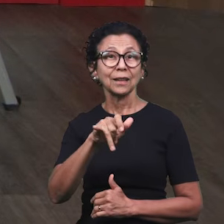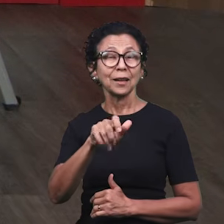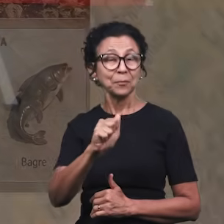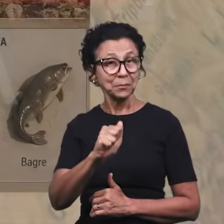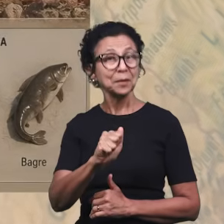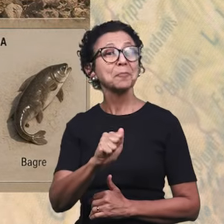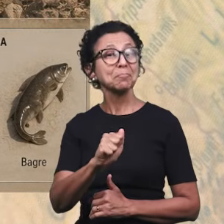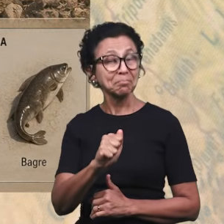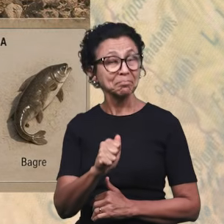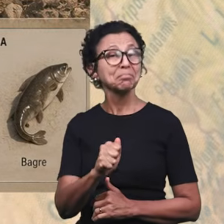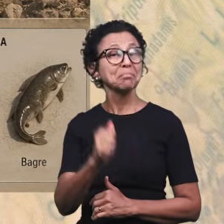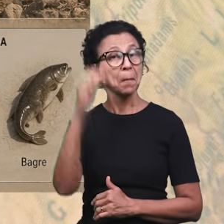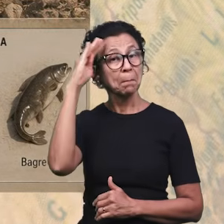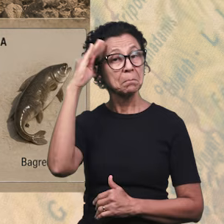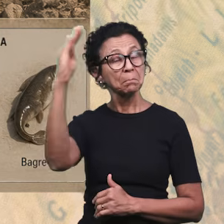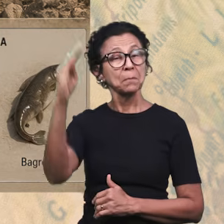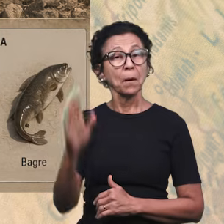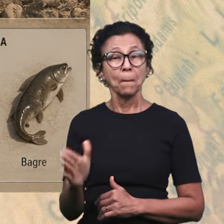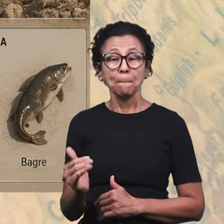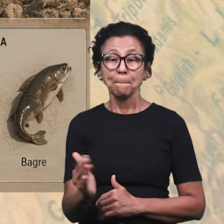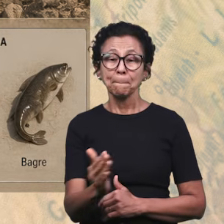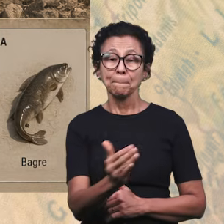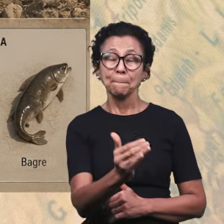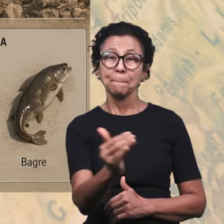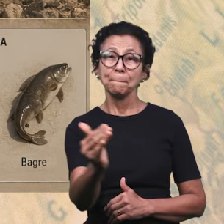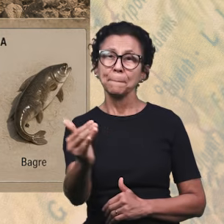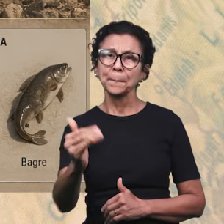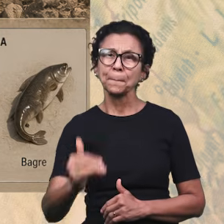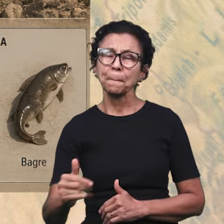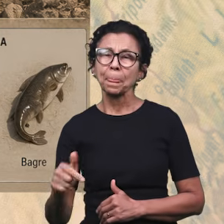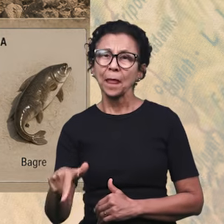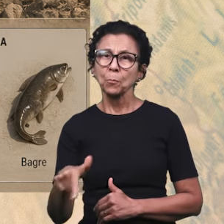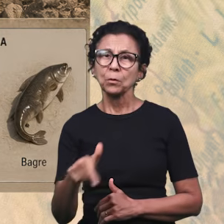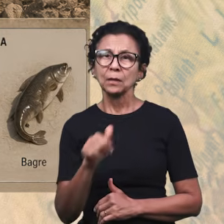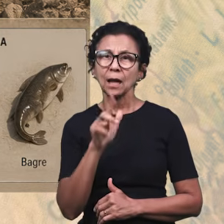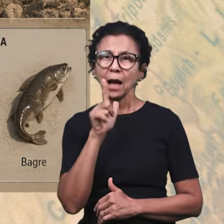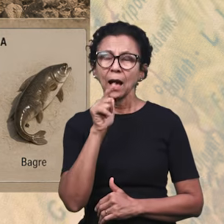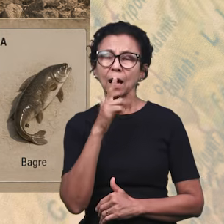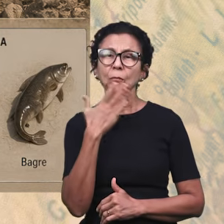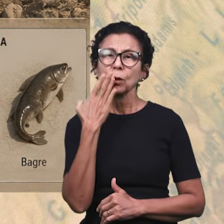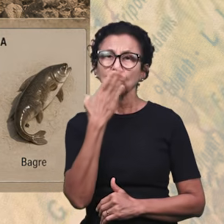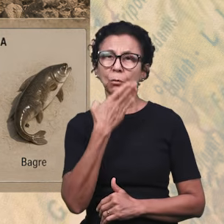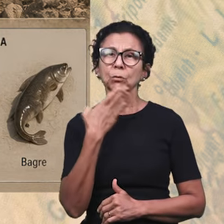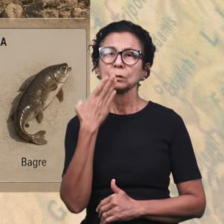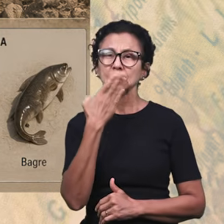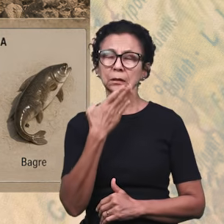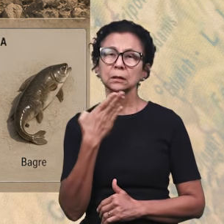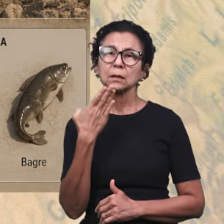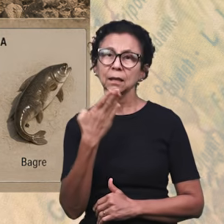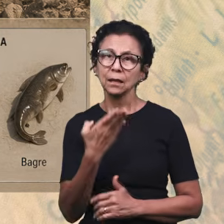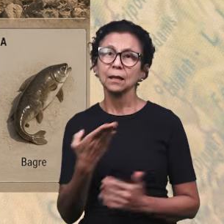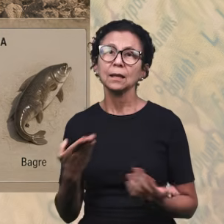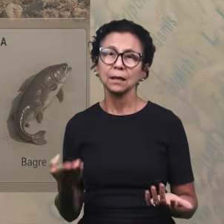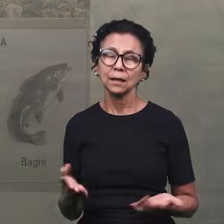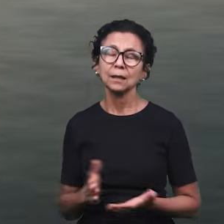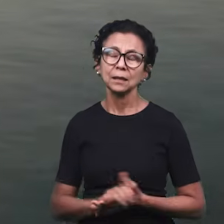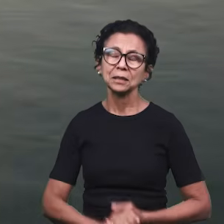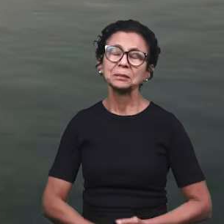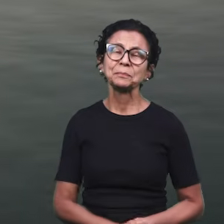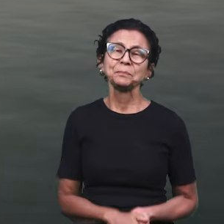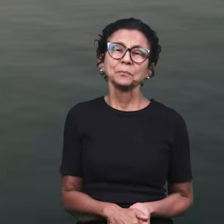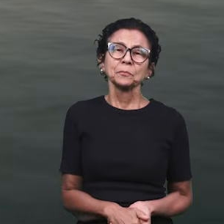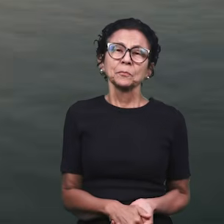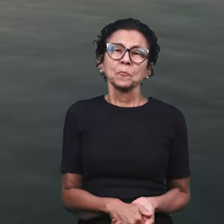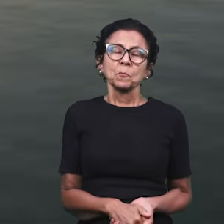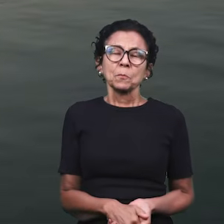né? E até hoje, como ele é de água doce, né? É chamado de mar, mas na verdade é um